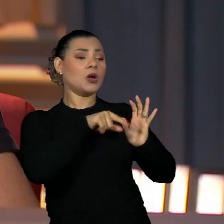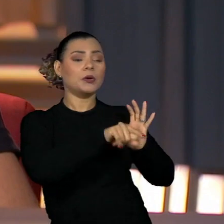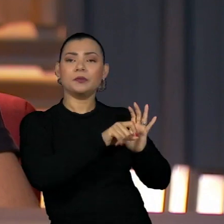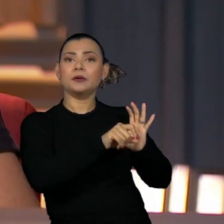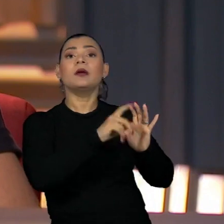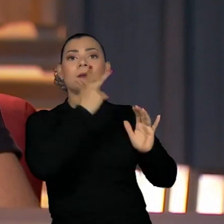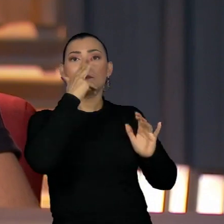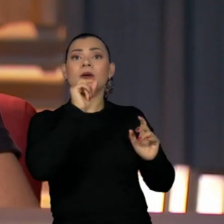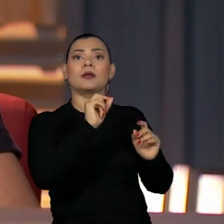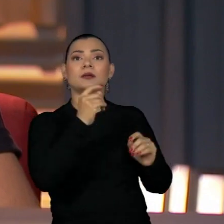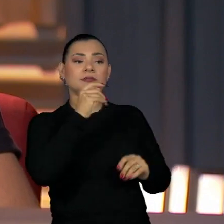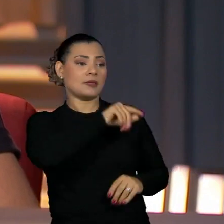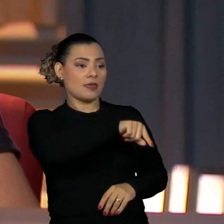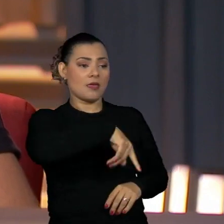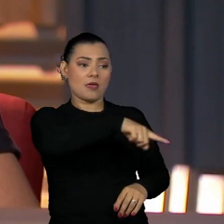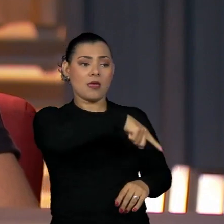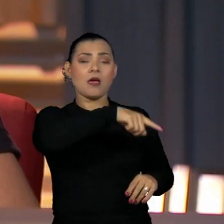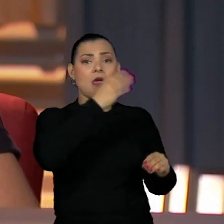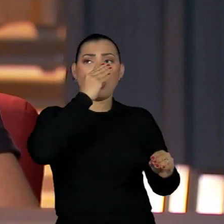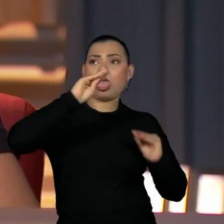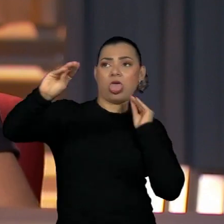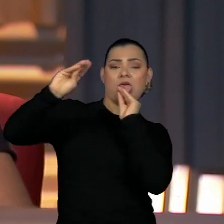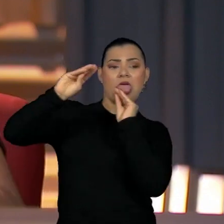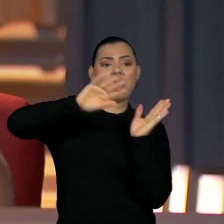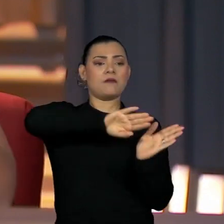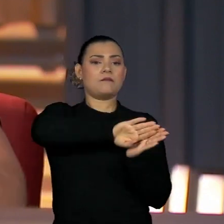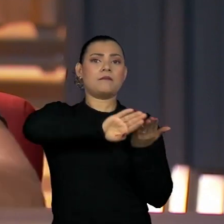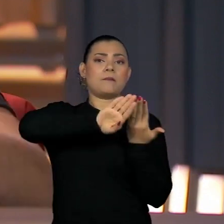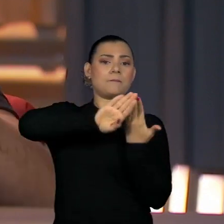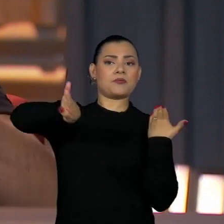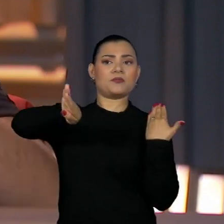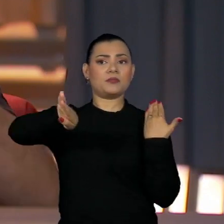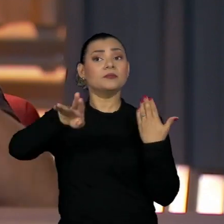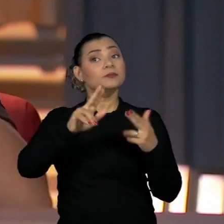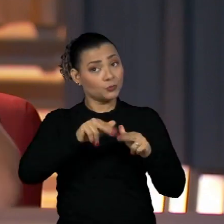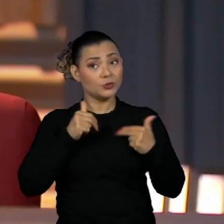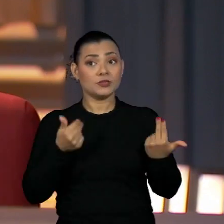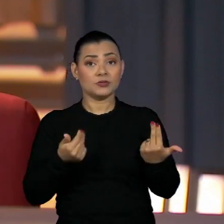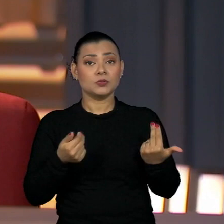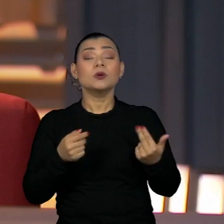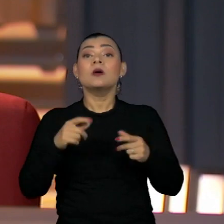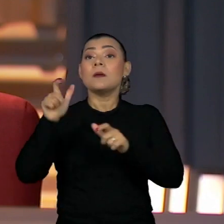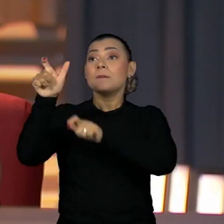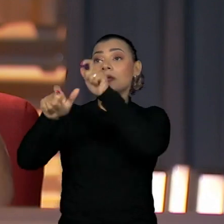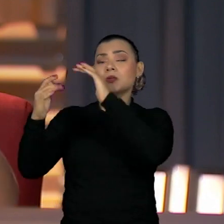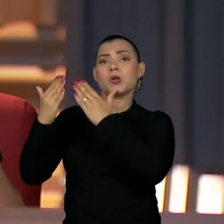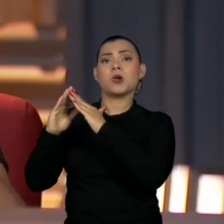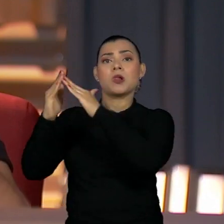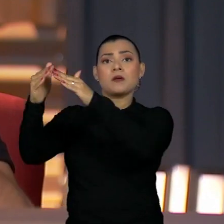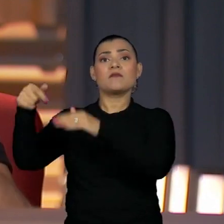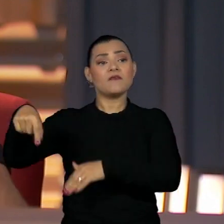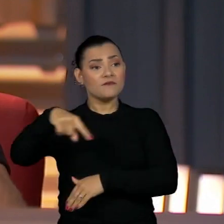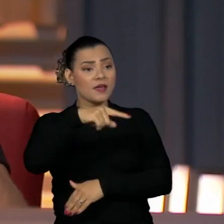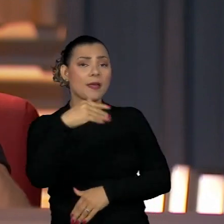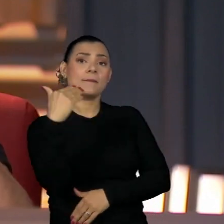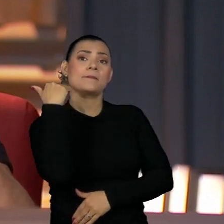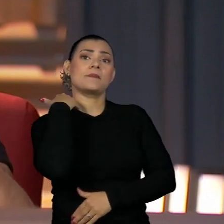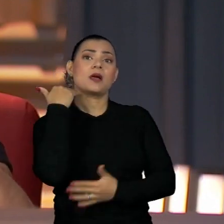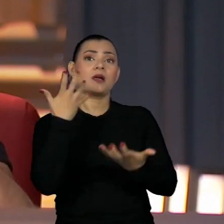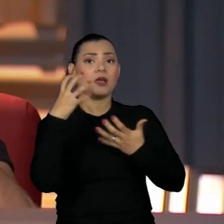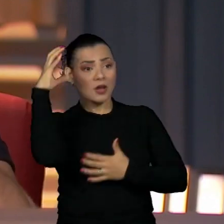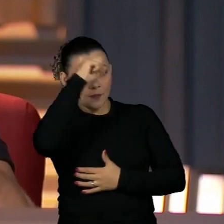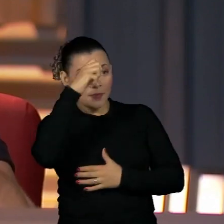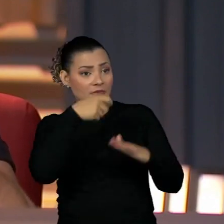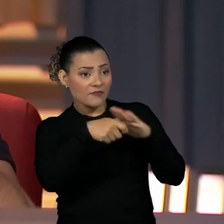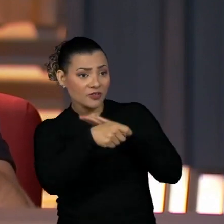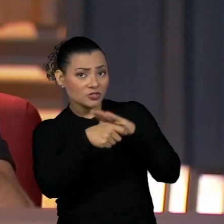que deixados de lado, assim. Né? Porque quando, novamente, aí alguém da quebrada ia num banco, quero aprender a